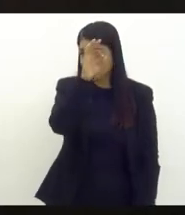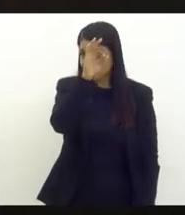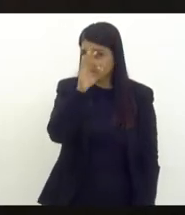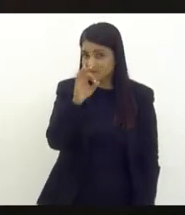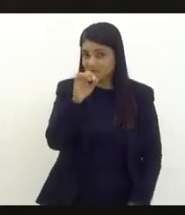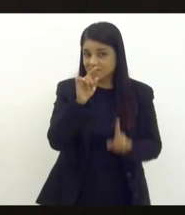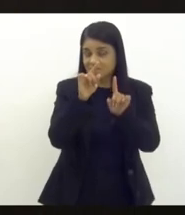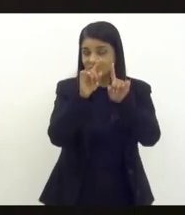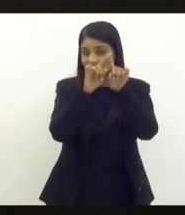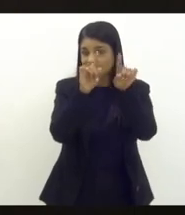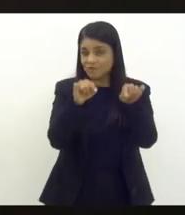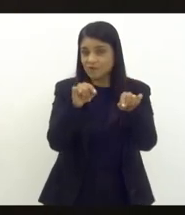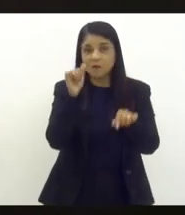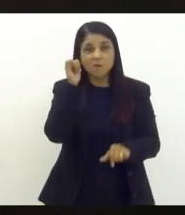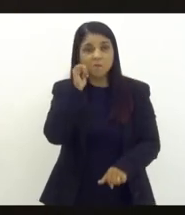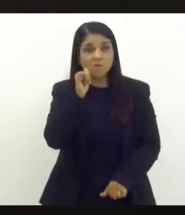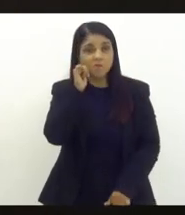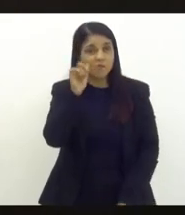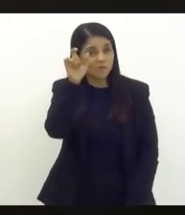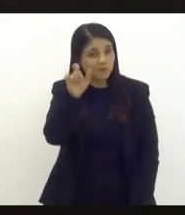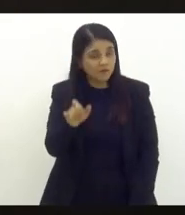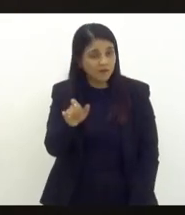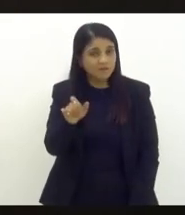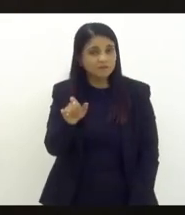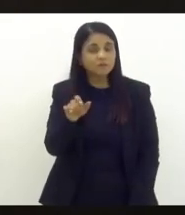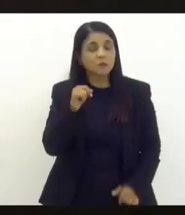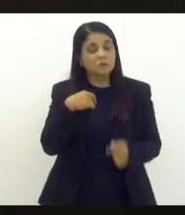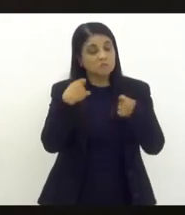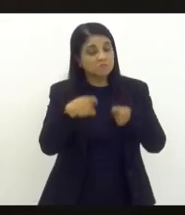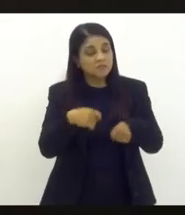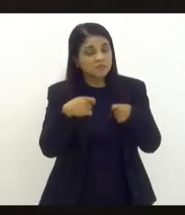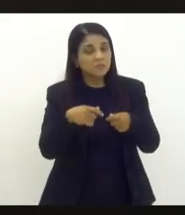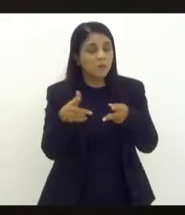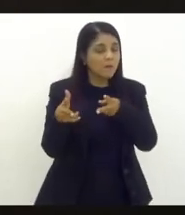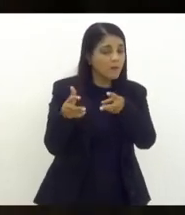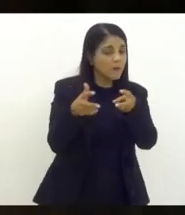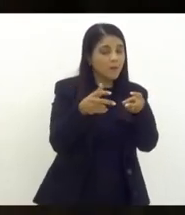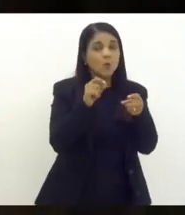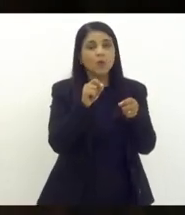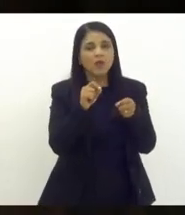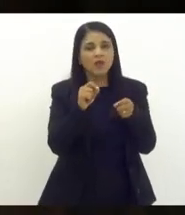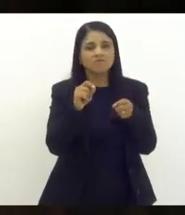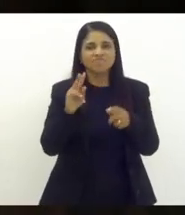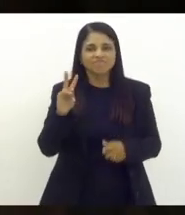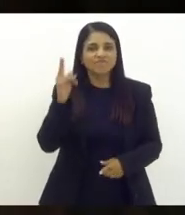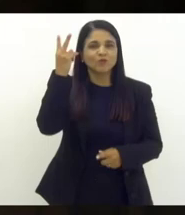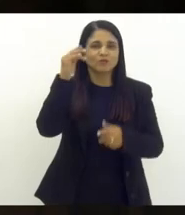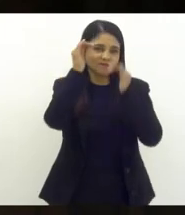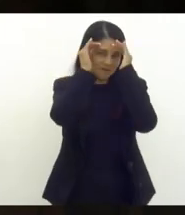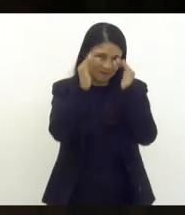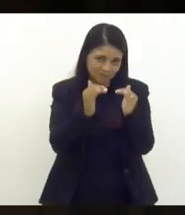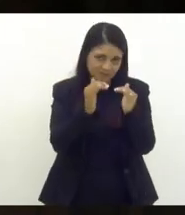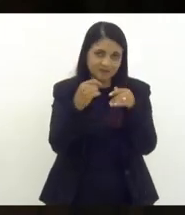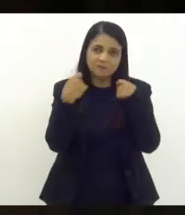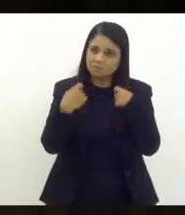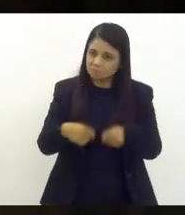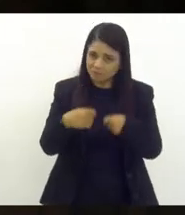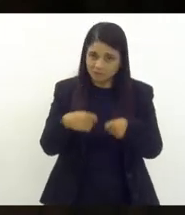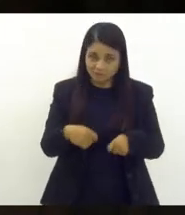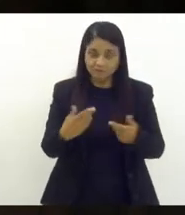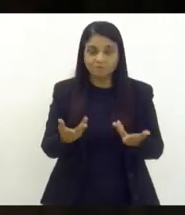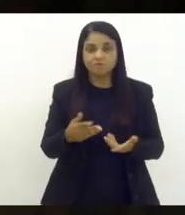mulher ela tem o seu espaço ela precisa ser respeitada E acima de tudo valorizada eu vou falar um pouco